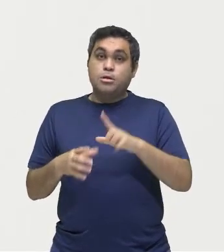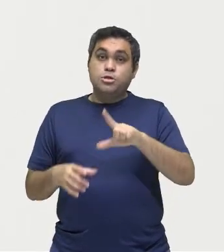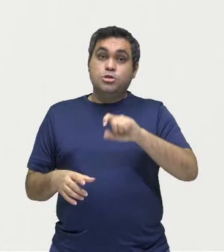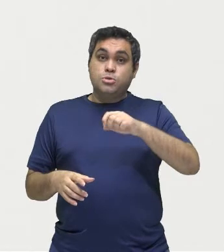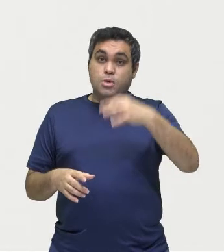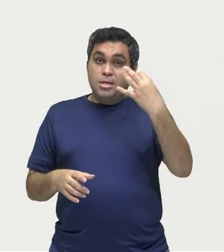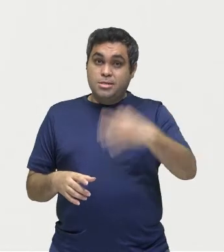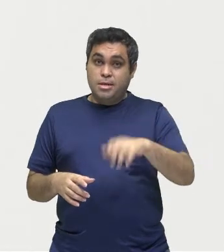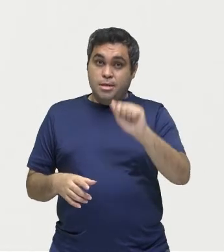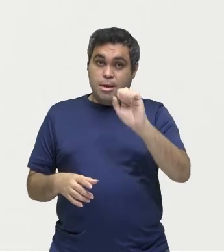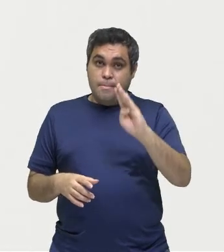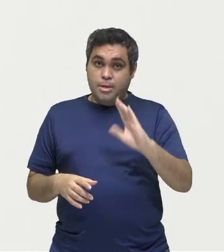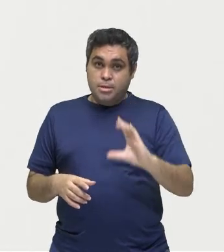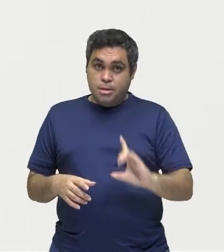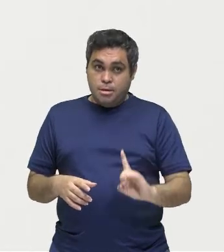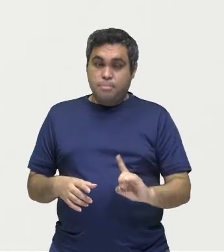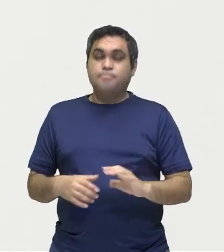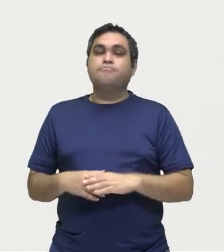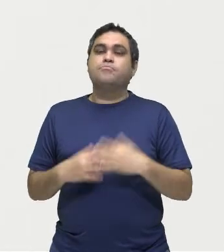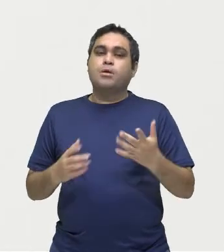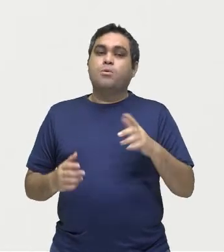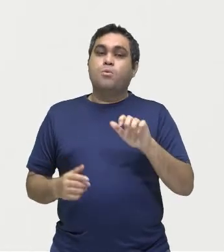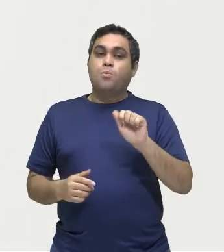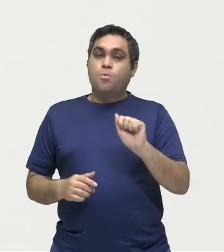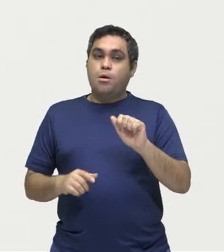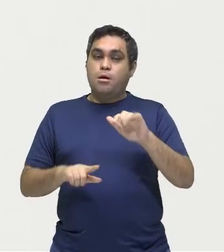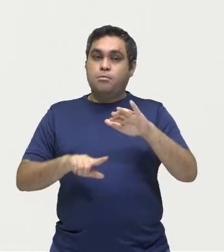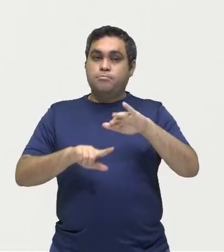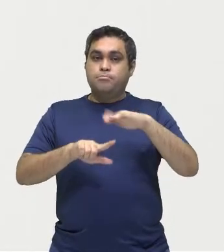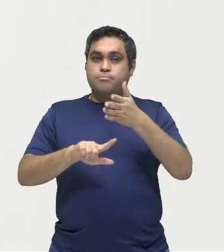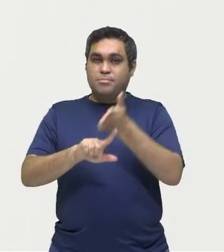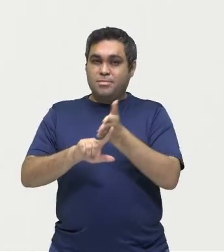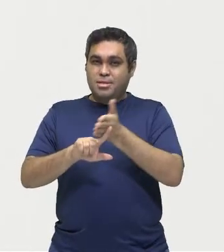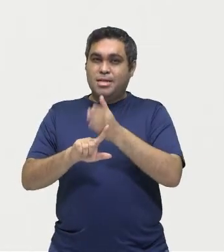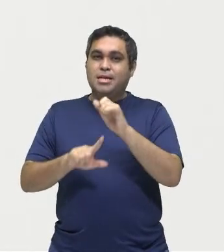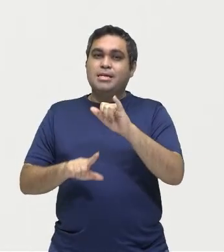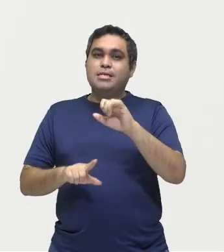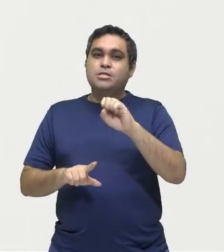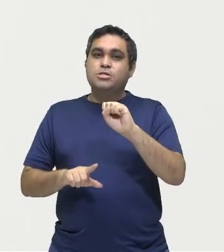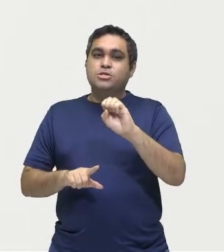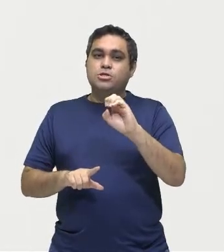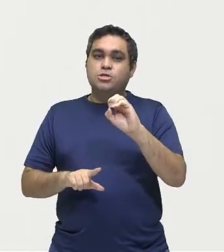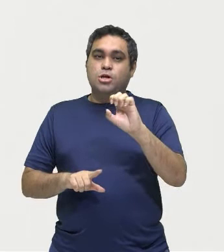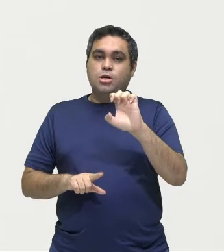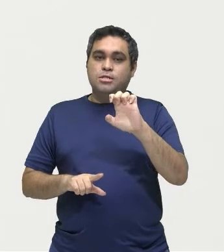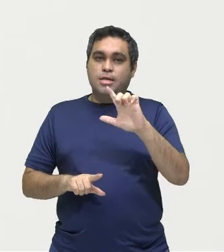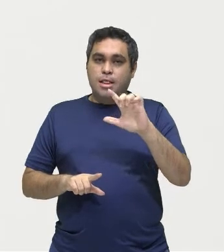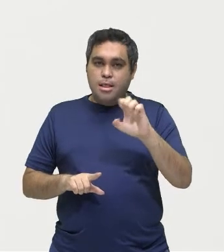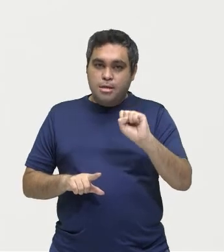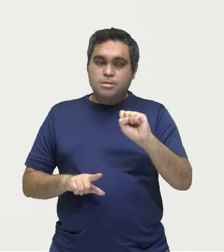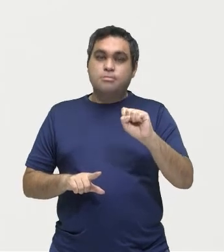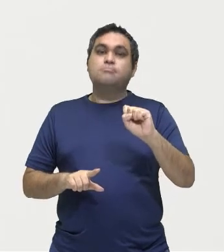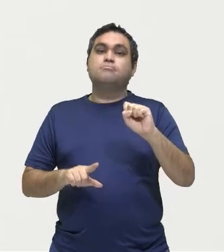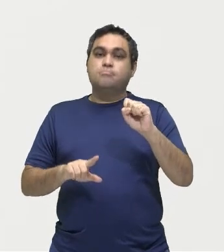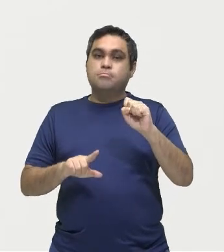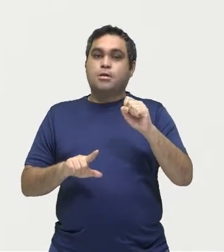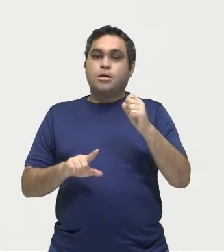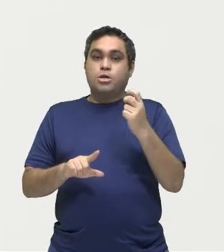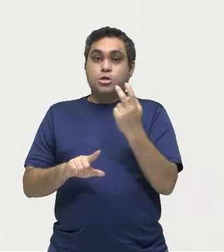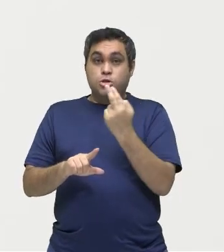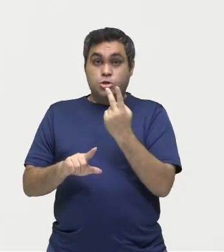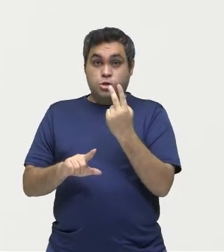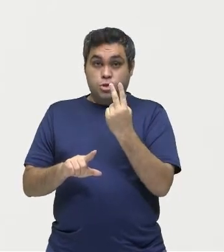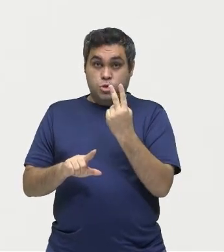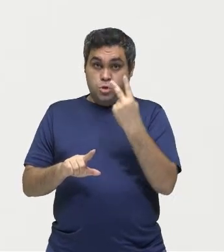A. Um triângulo isósceles possui dois lados com comprimentos iguais. Entretanto, não é possível afirmar nada sobre